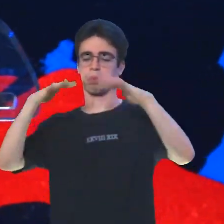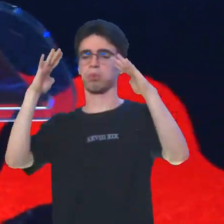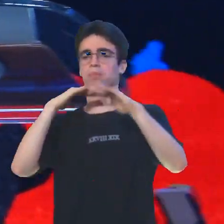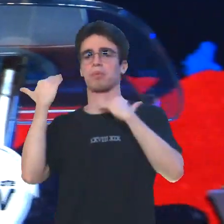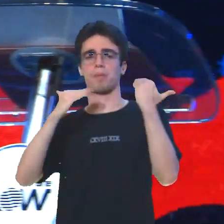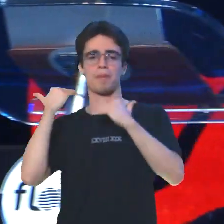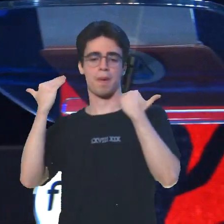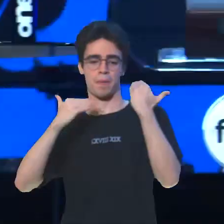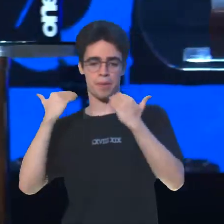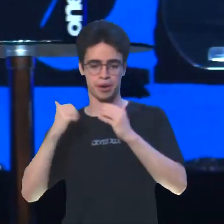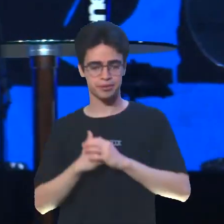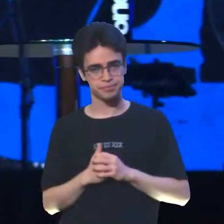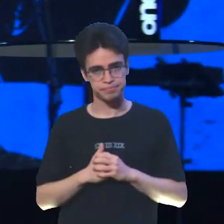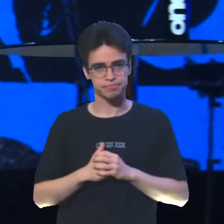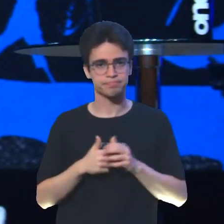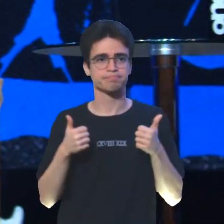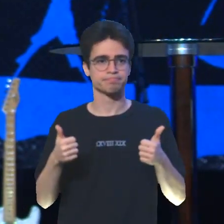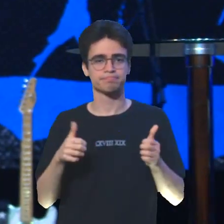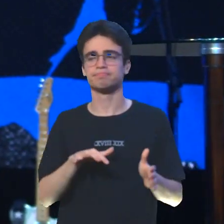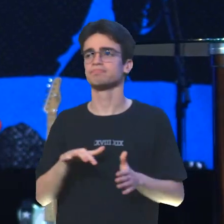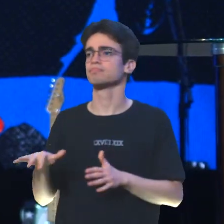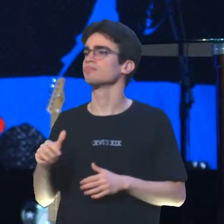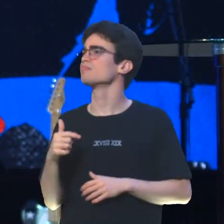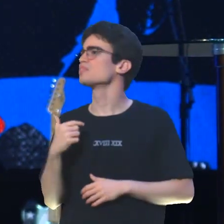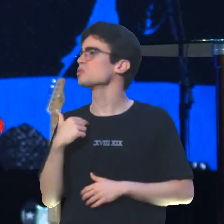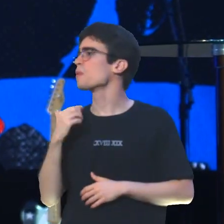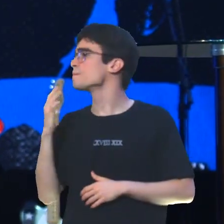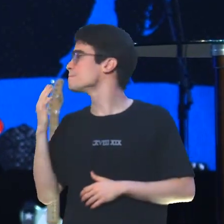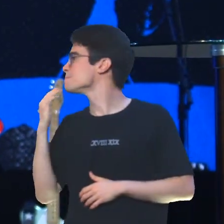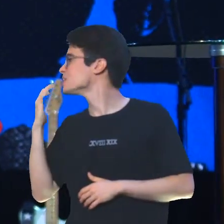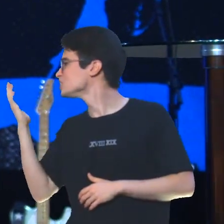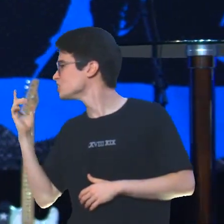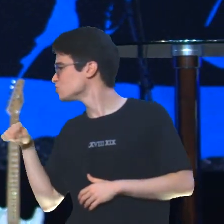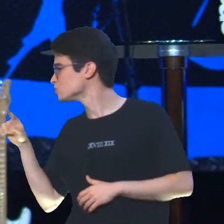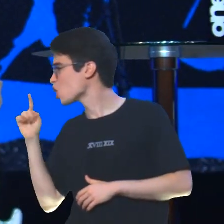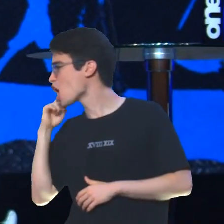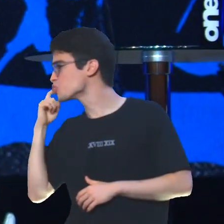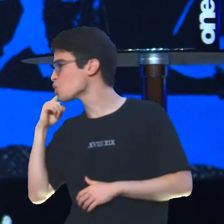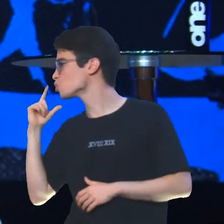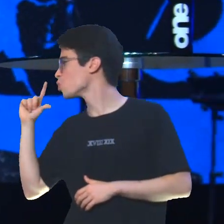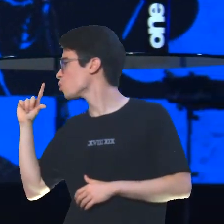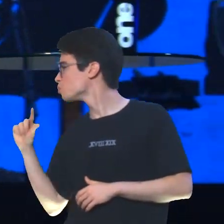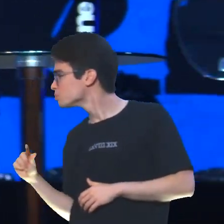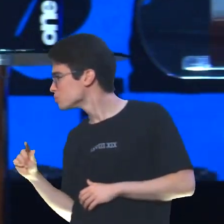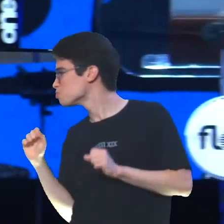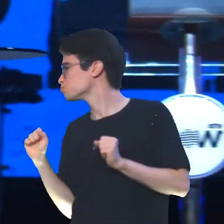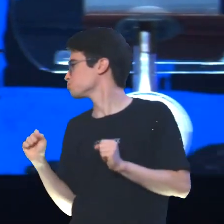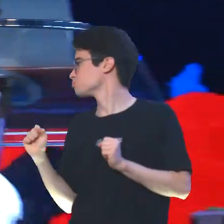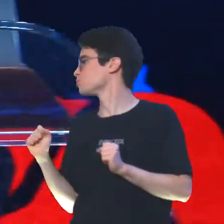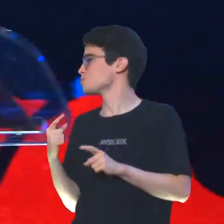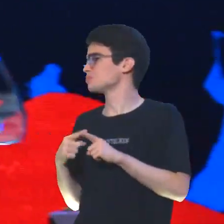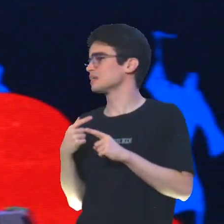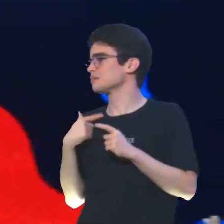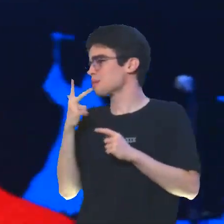Queria pedir, se o pessoal do som conseguisse diminuir um pouquinho só o retorno aqui, que eu acho que eu estou ficando meio surdo.